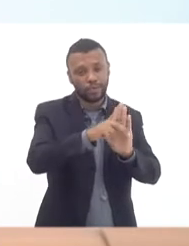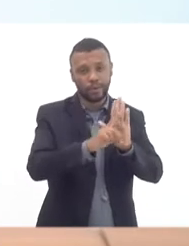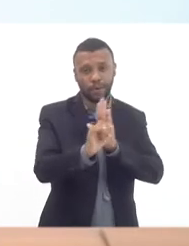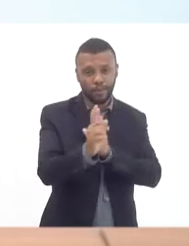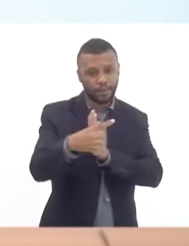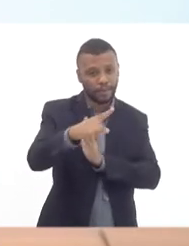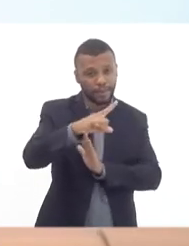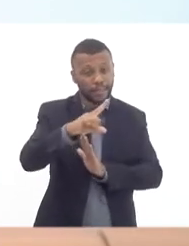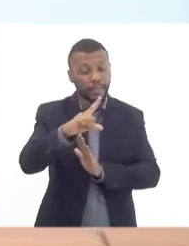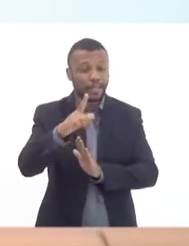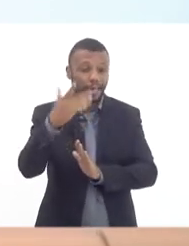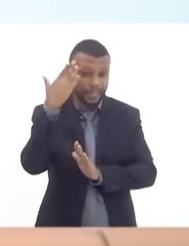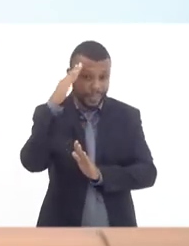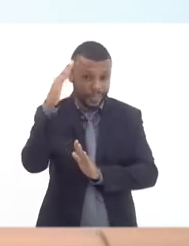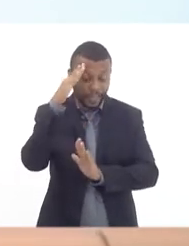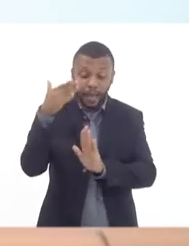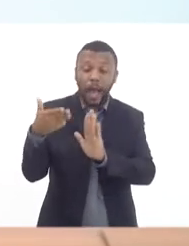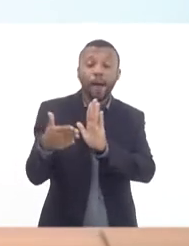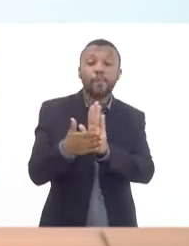à proposta que foi apresentada.